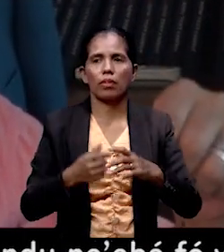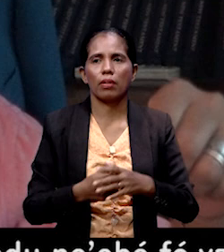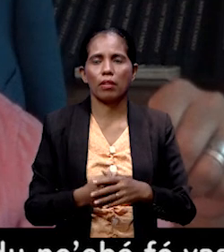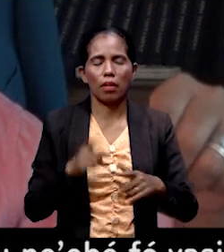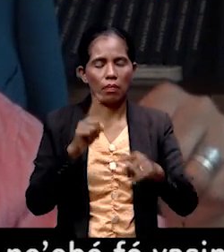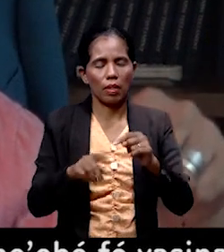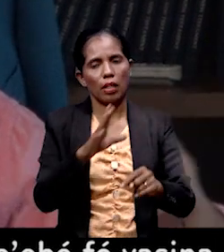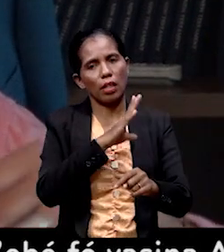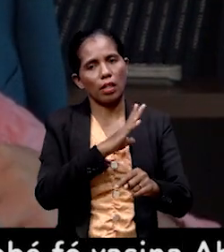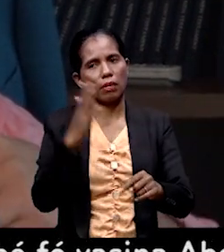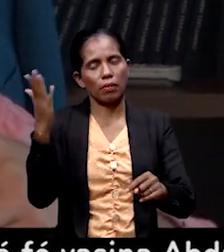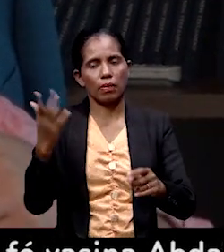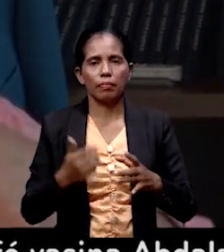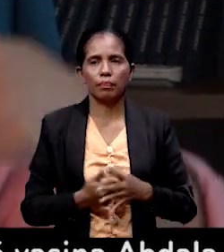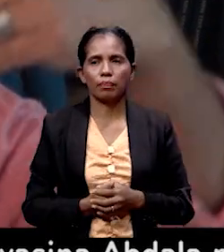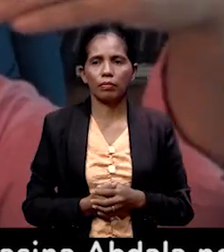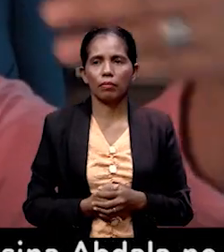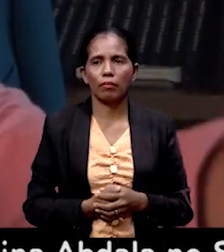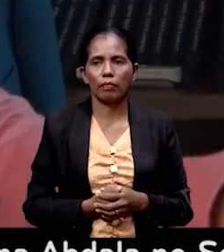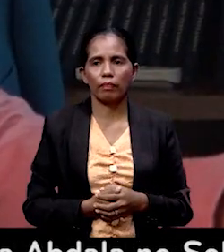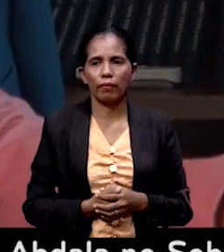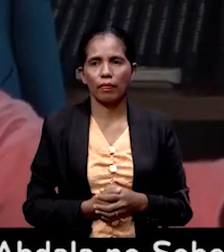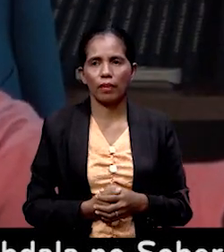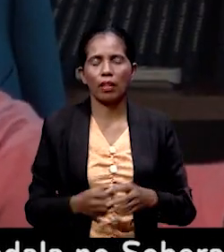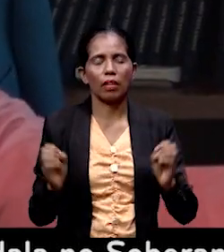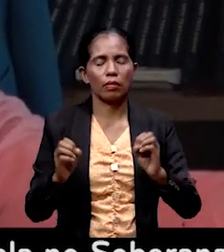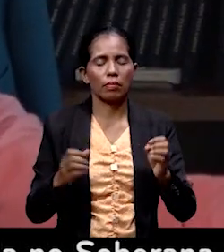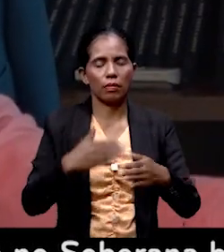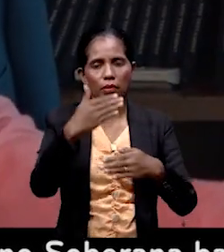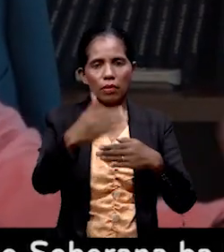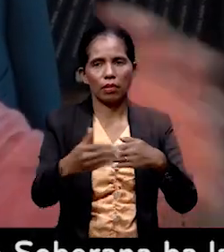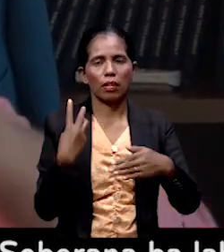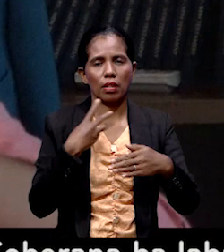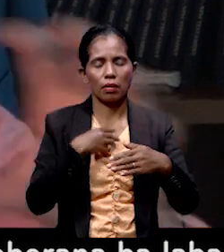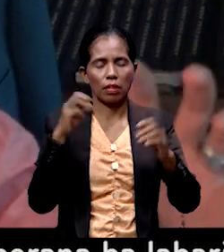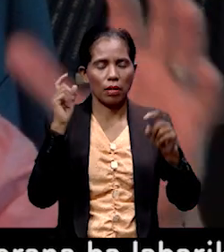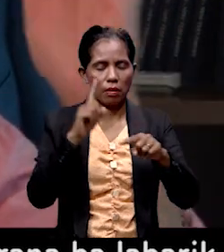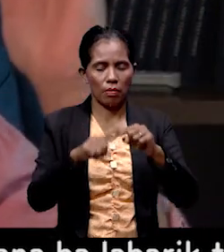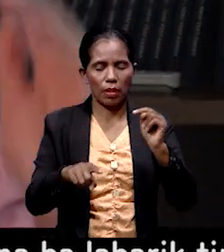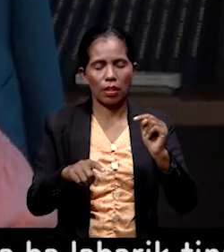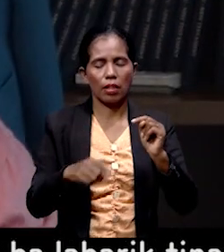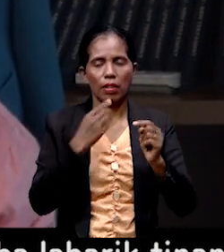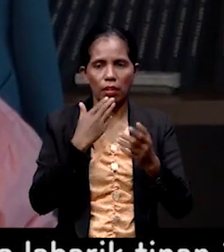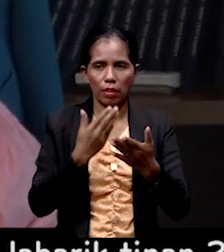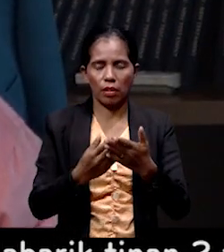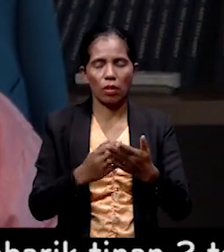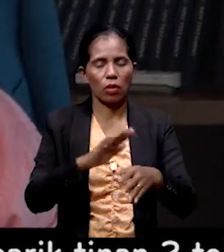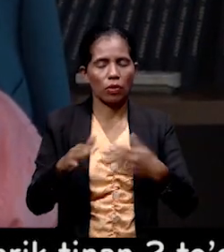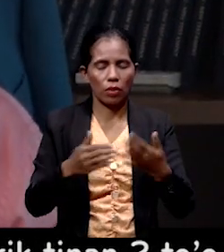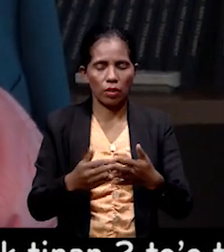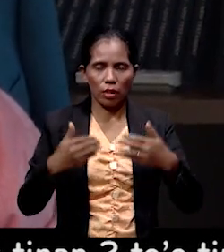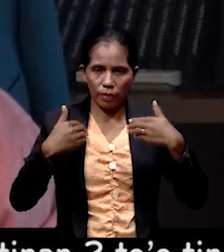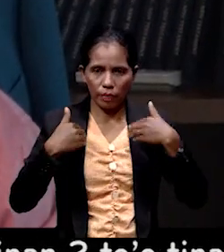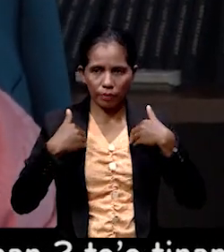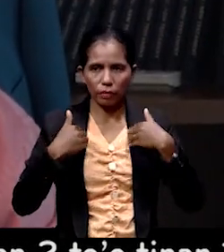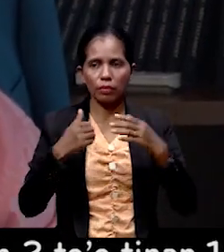hei né ba e sira mas de an la os ve ini avanza segundo semester ba ami la bele recupera nebe buat ruane i hau tu ni afati